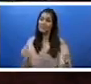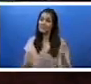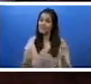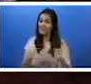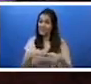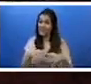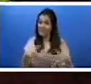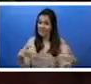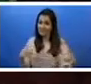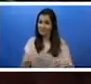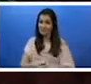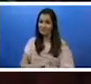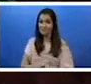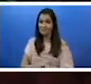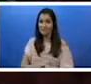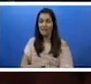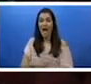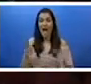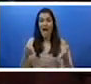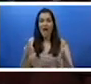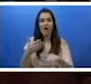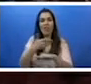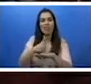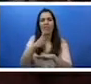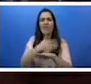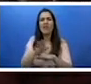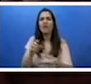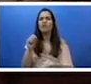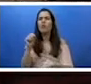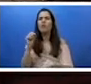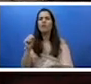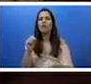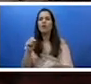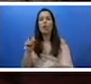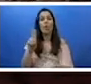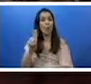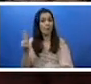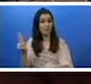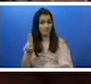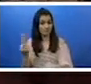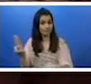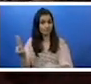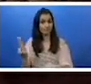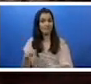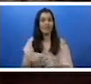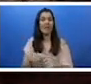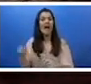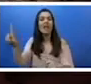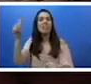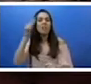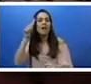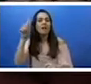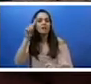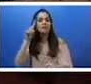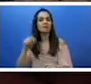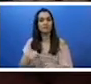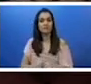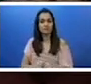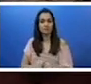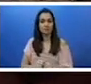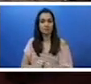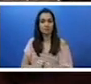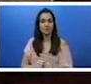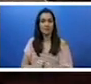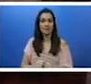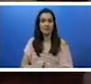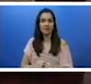terrestre. E agora de tarefa, o que vai de tarefa? O nome, a data. E